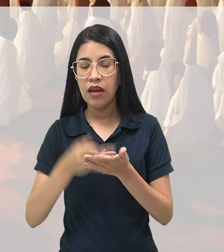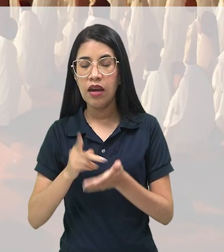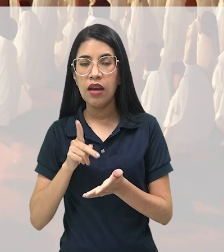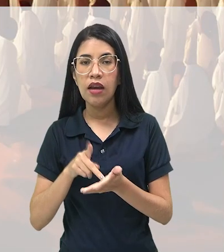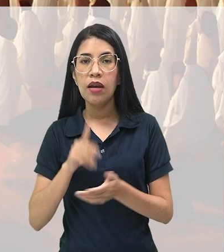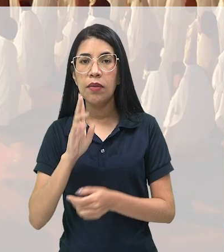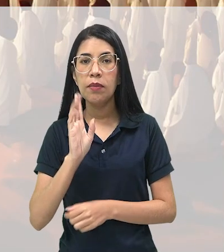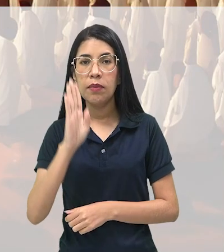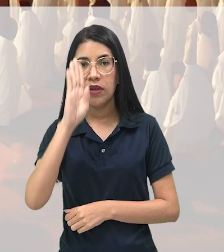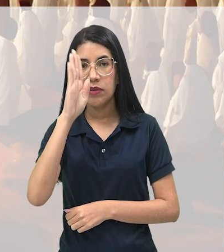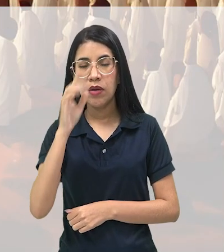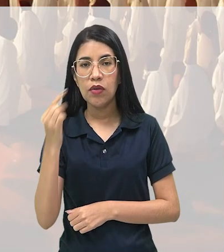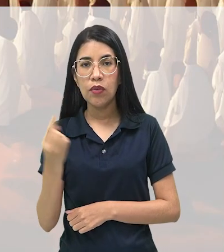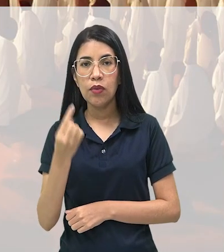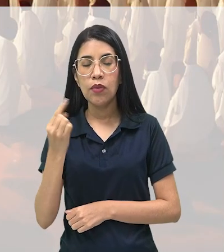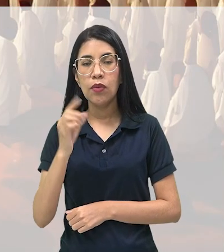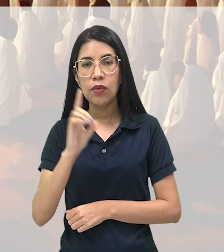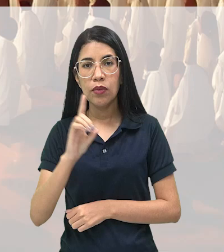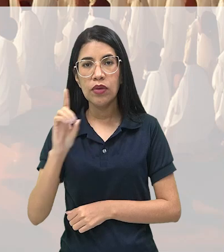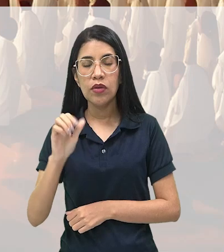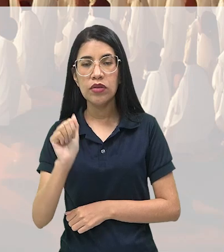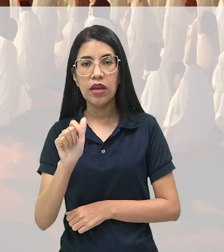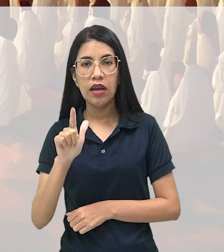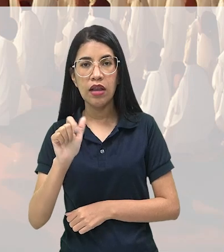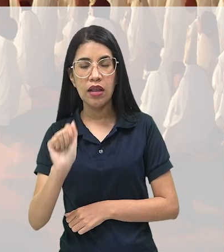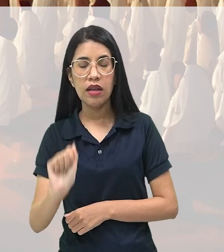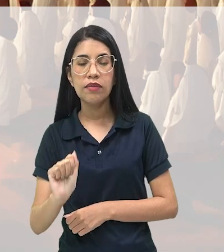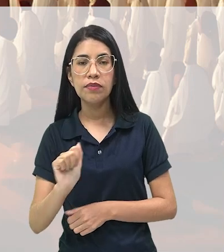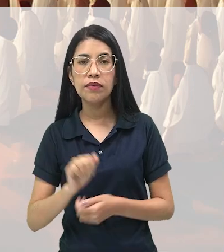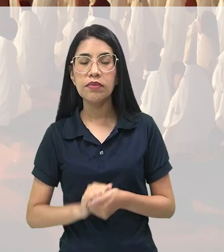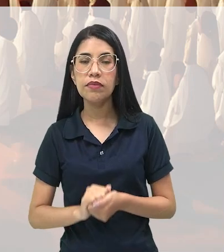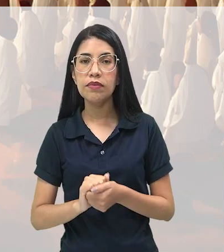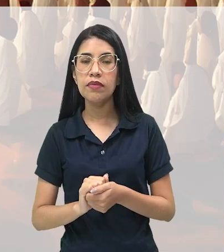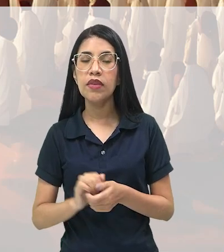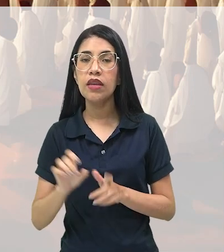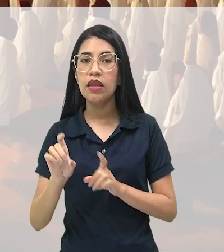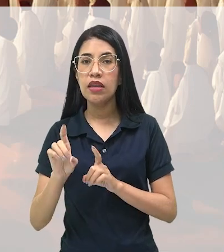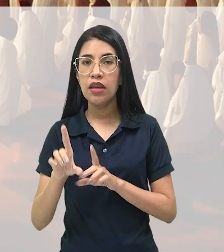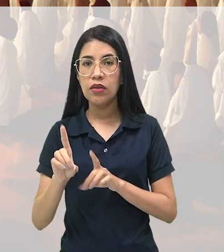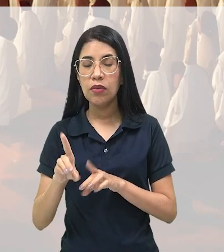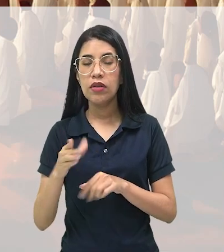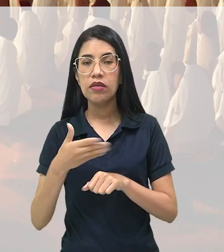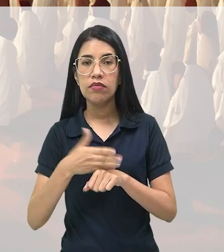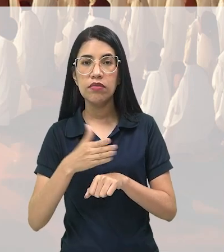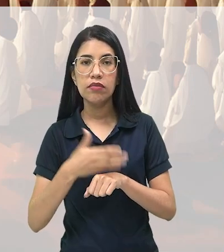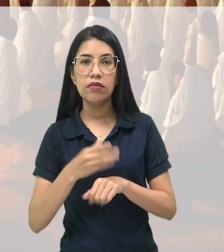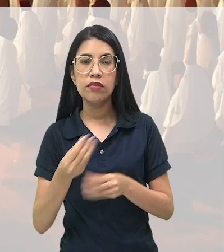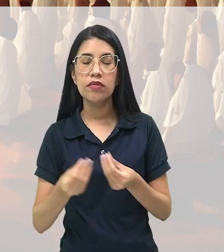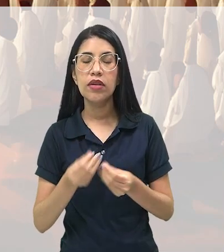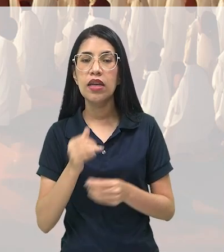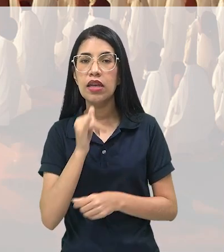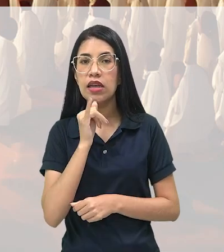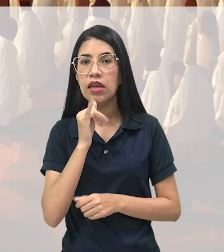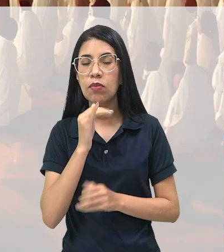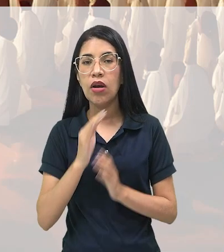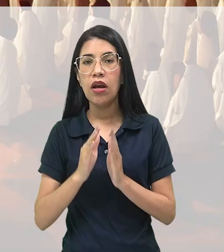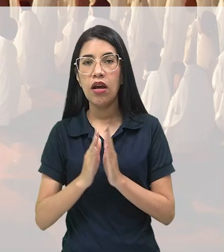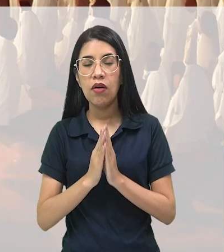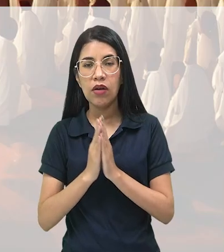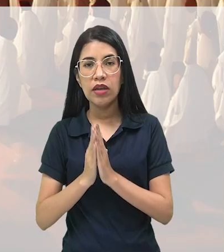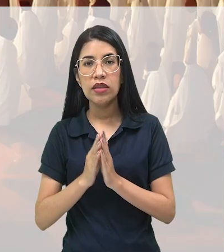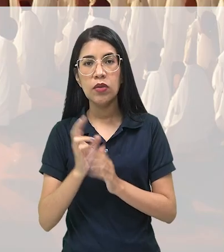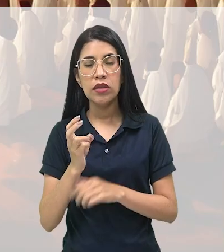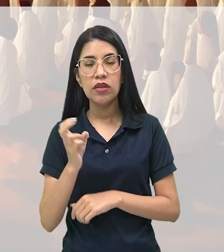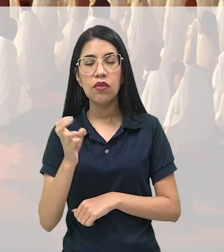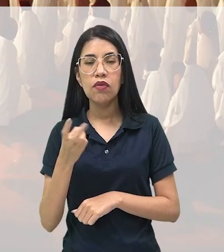em um único Deus, Alá. E as doutrinas incluem práticas como a oração 5 vezes ao